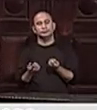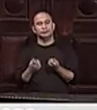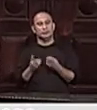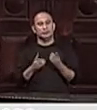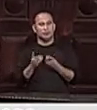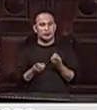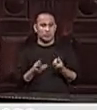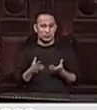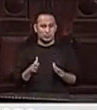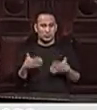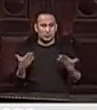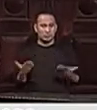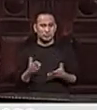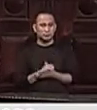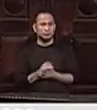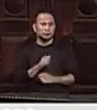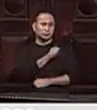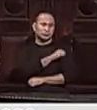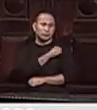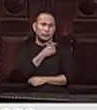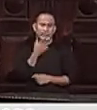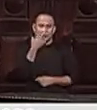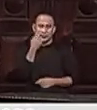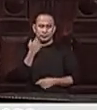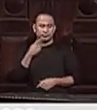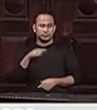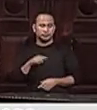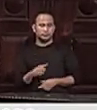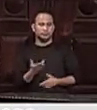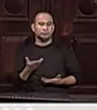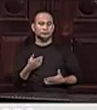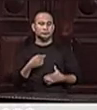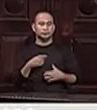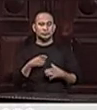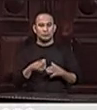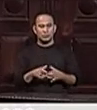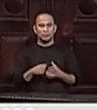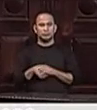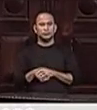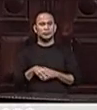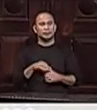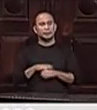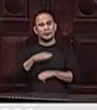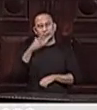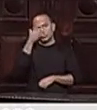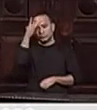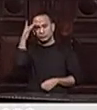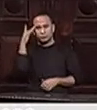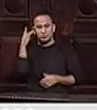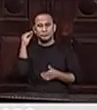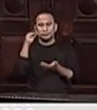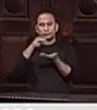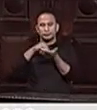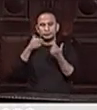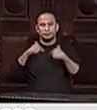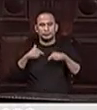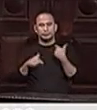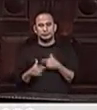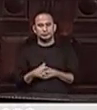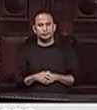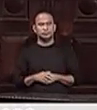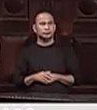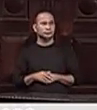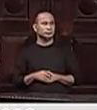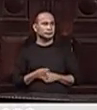de Janeiro segue indo para o buraco com 114 mais cidadãos nossos demitidos. Saldo